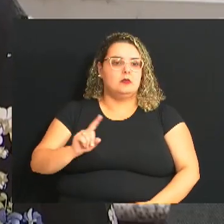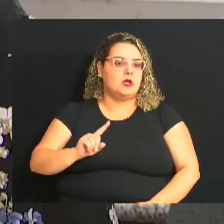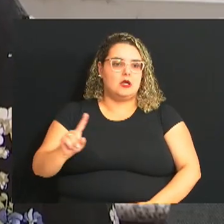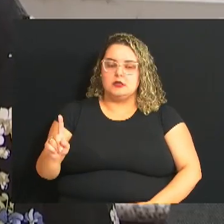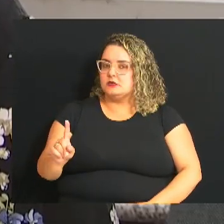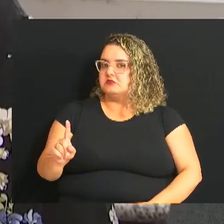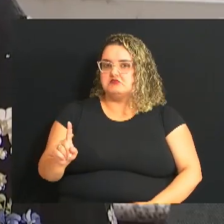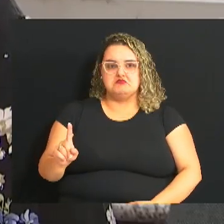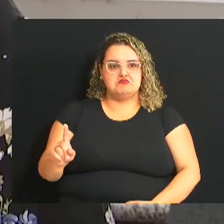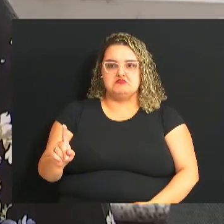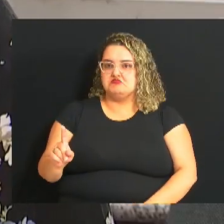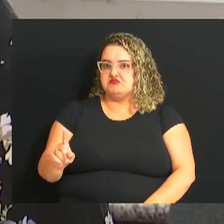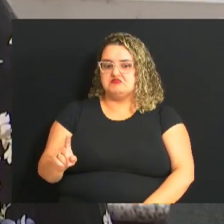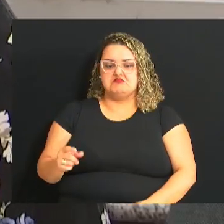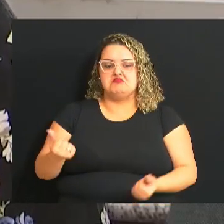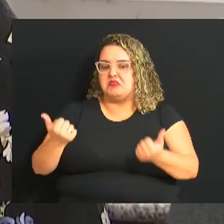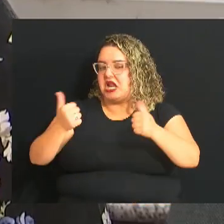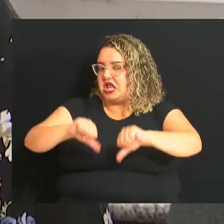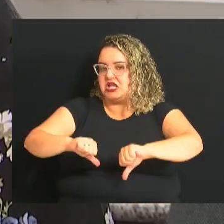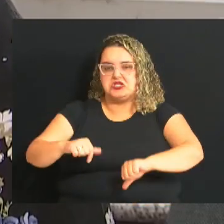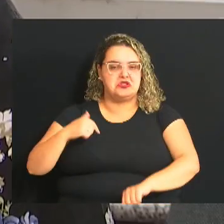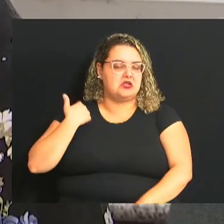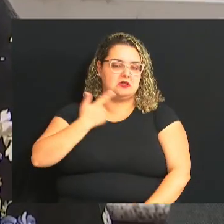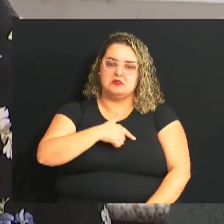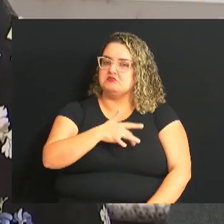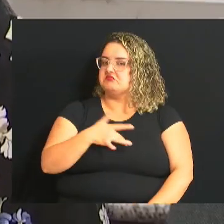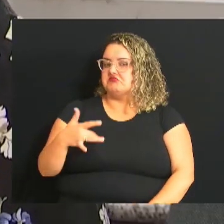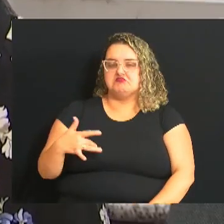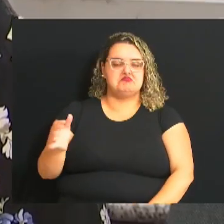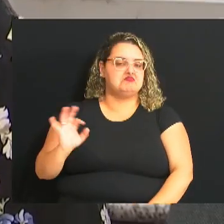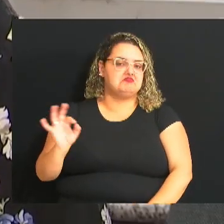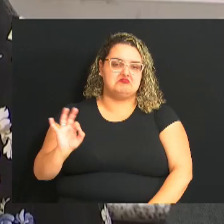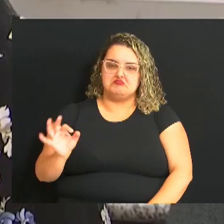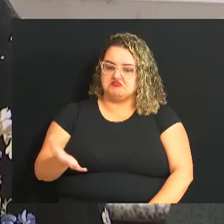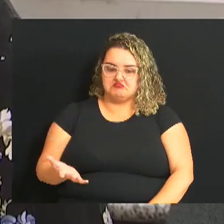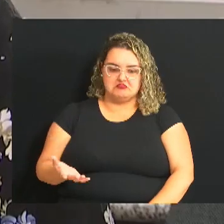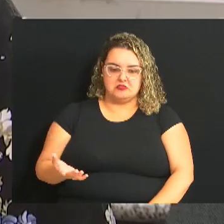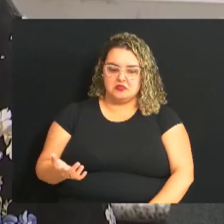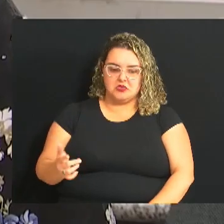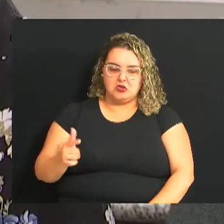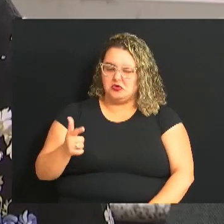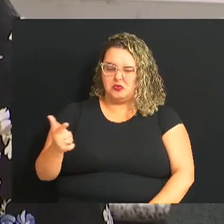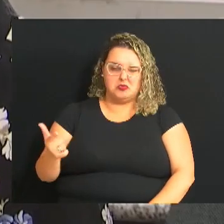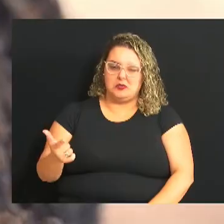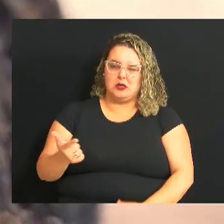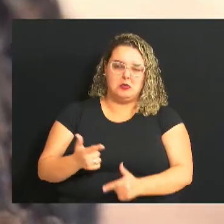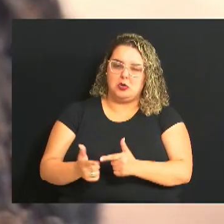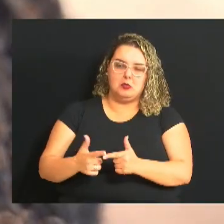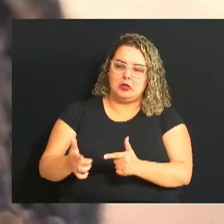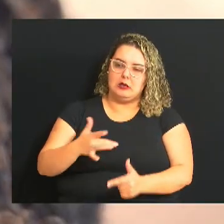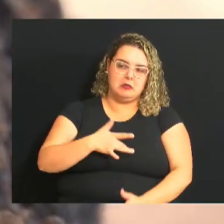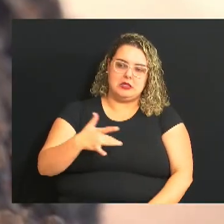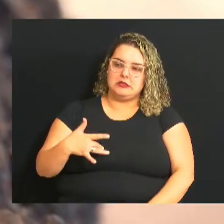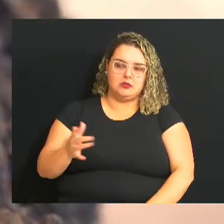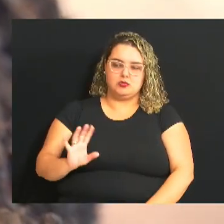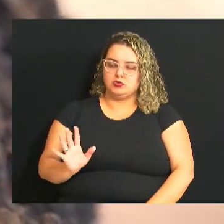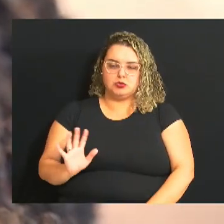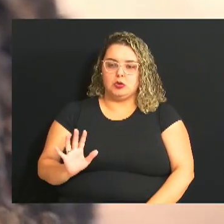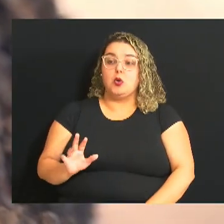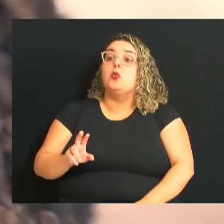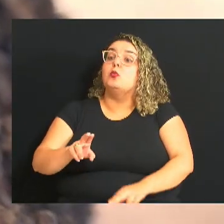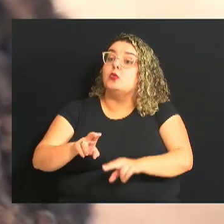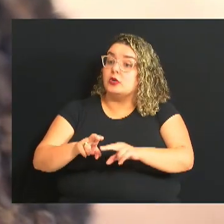nenhum dano à nossa saúde, não tem nenhuma importância sanitária nesse sentido. Por isso, é